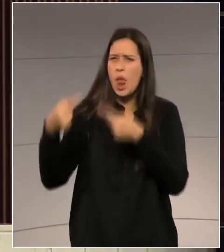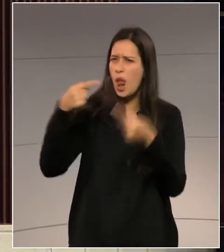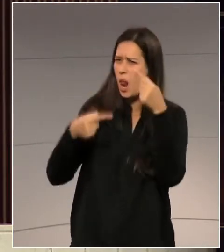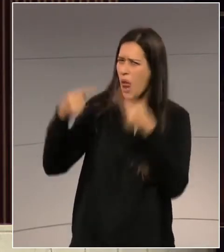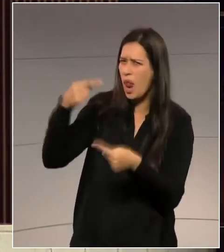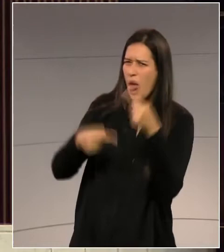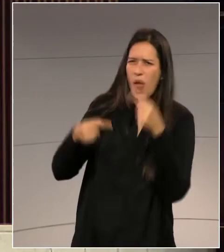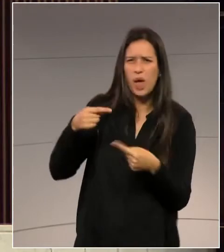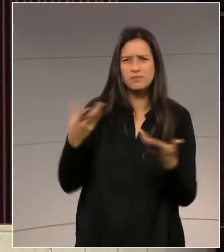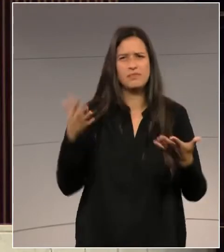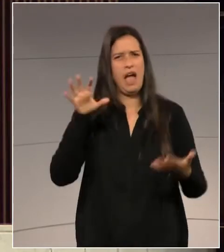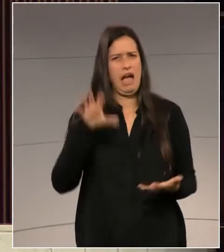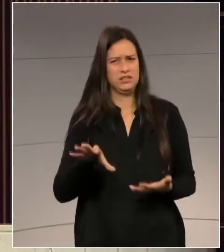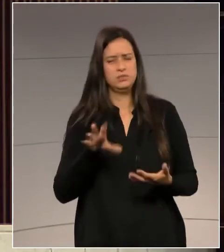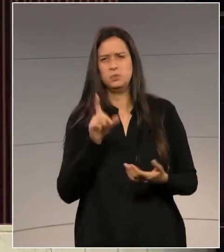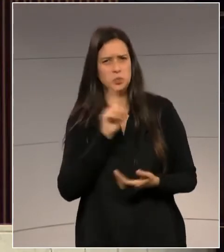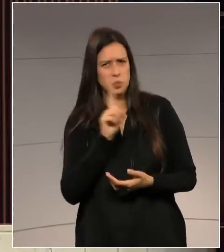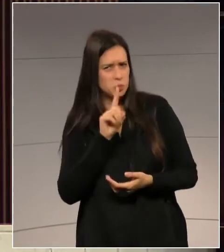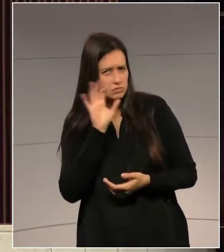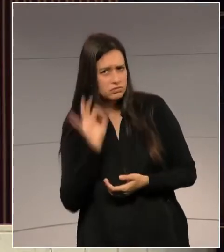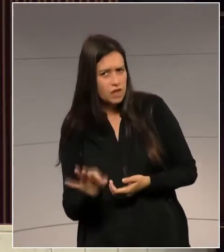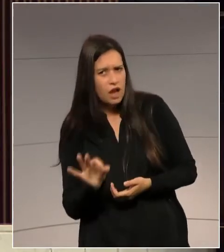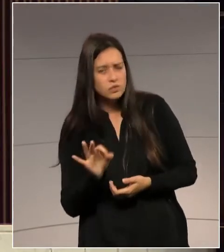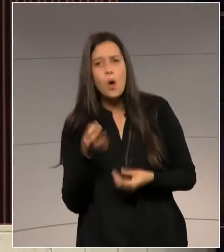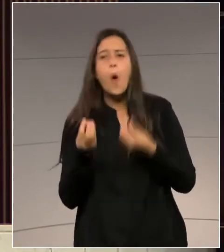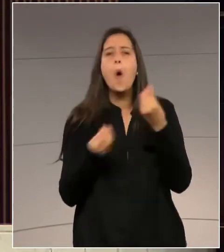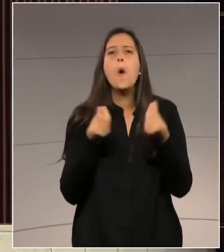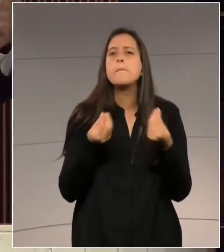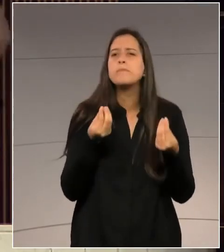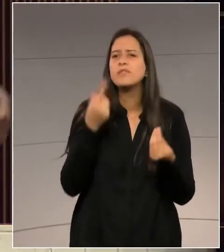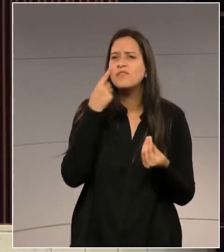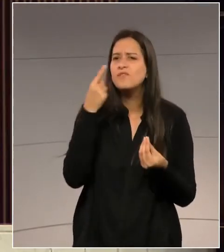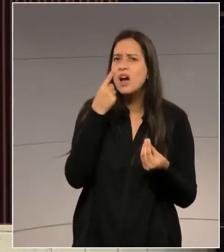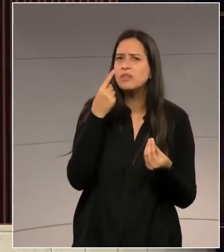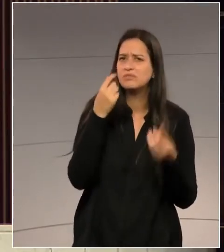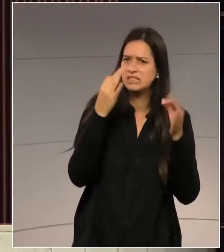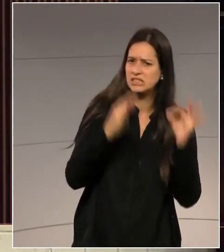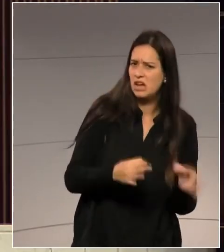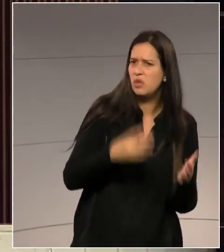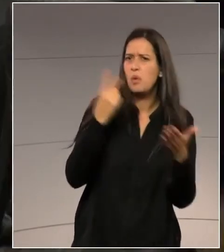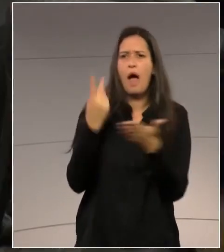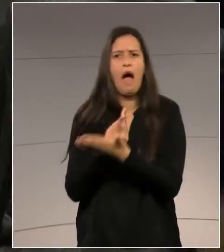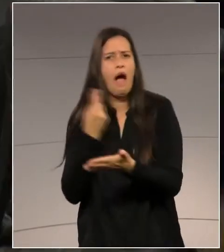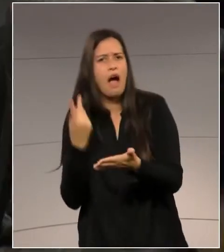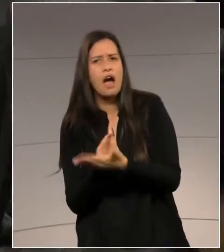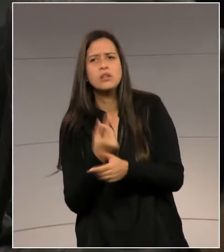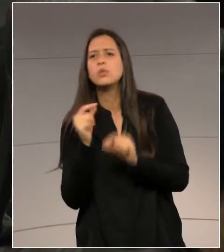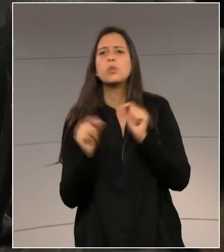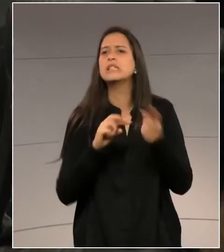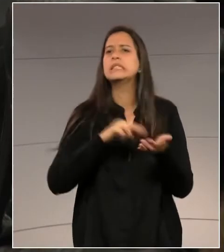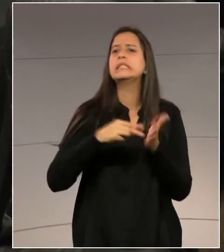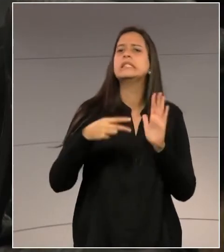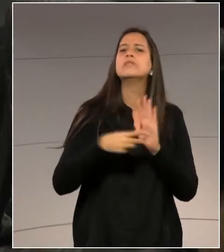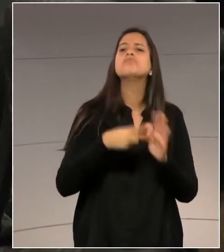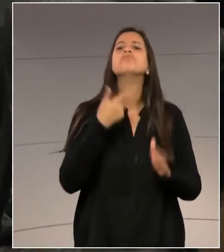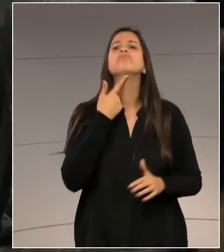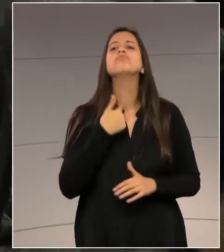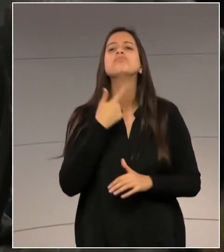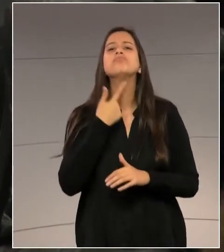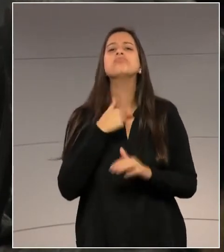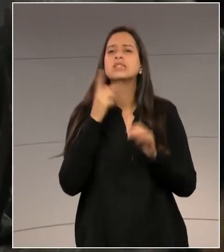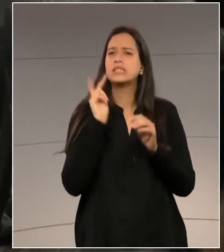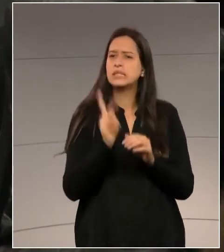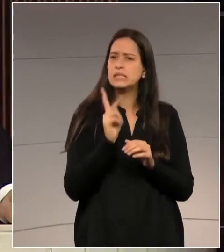achar que só aceita certo que a situação que você deseja não se concretiza dessa forma eu muito